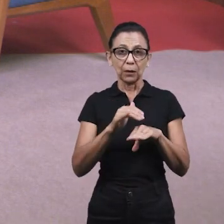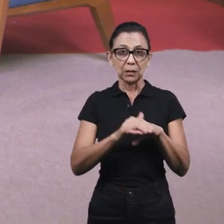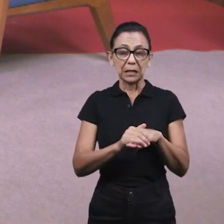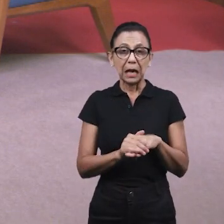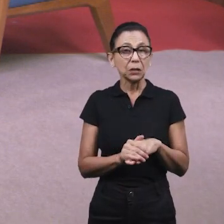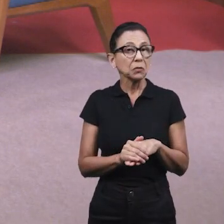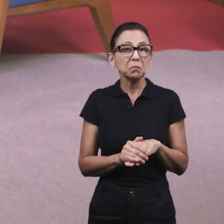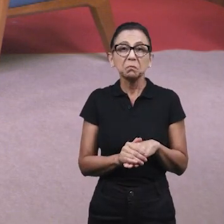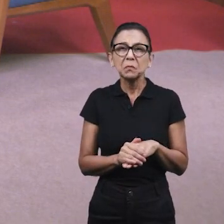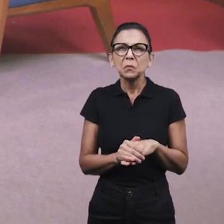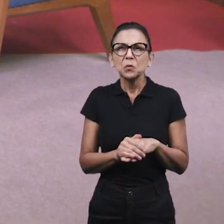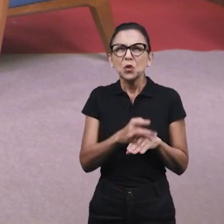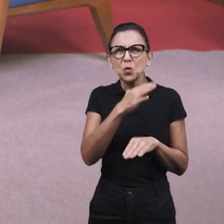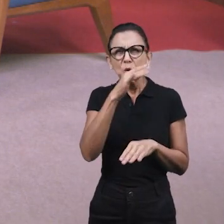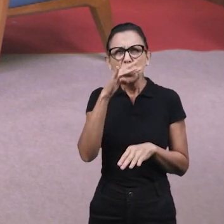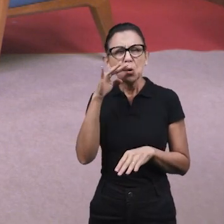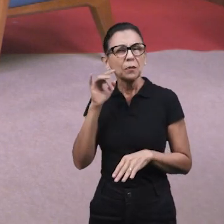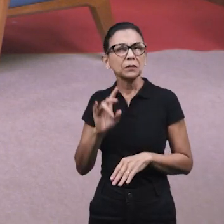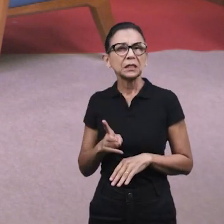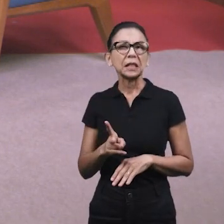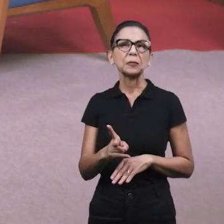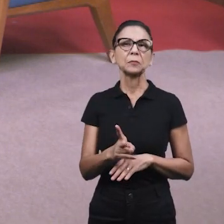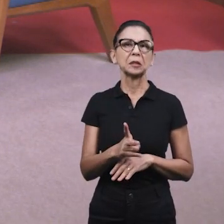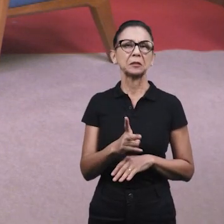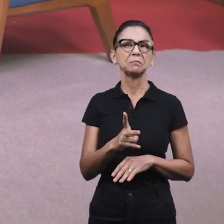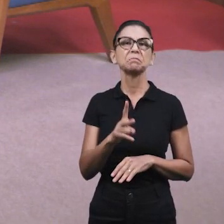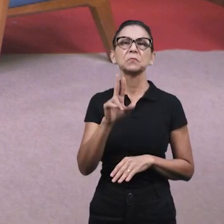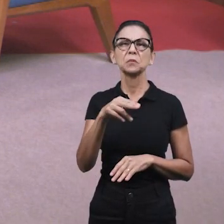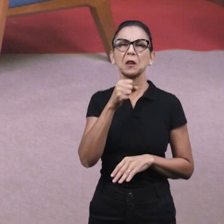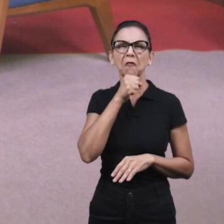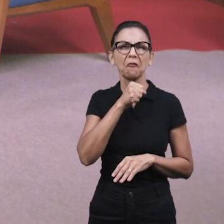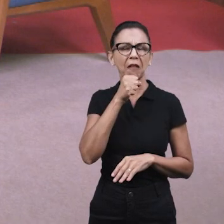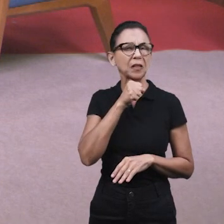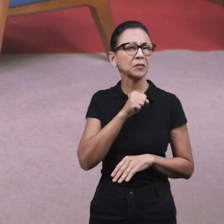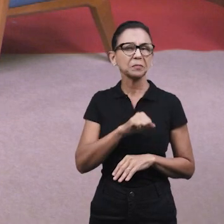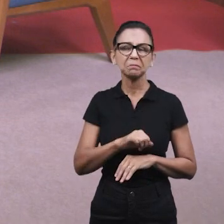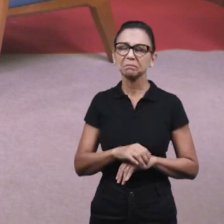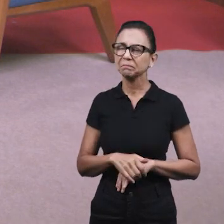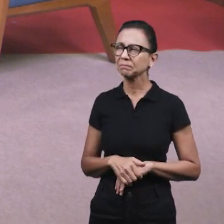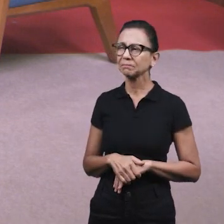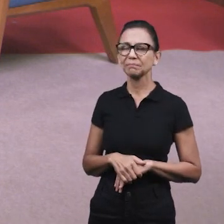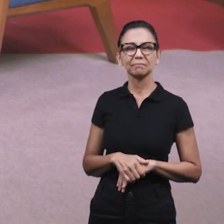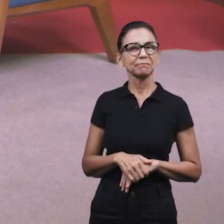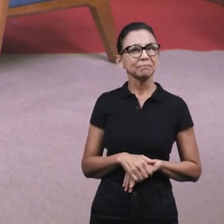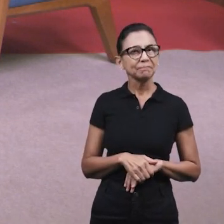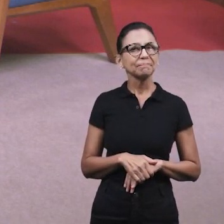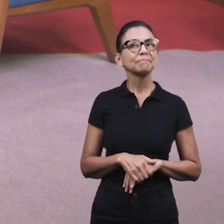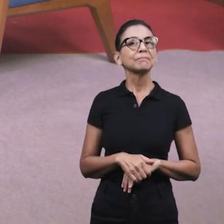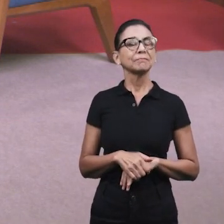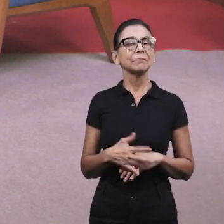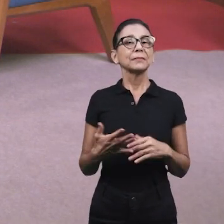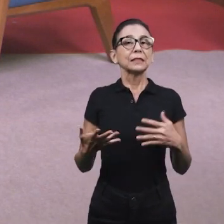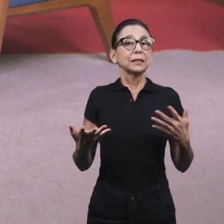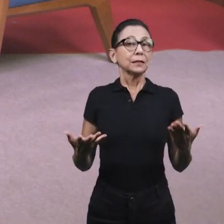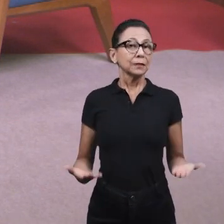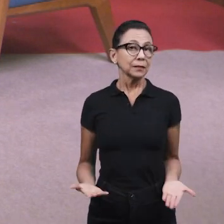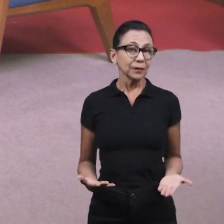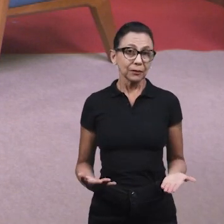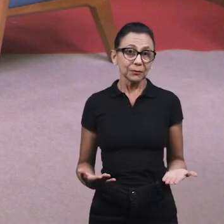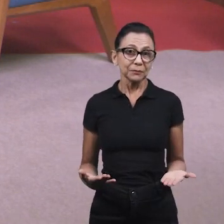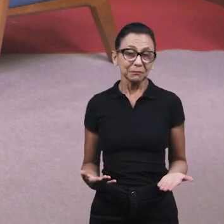Então, tudo isso mostrando que a igreja do Senhor Jesus viveria